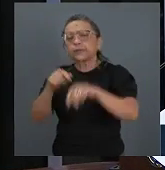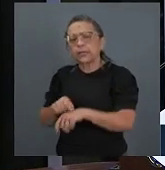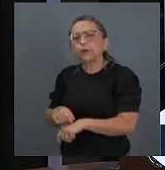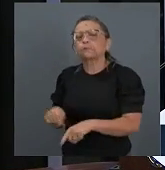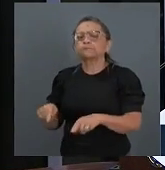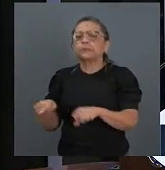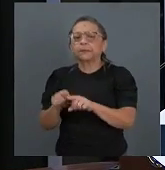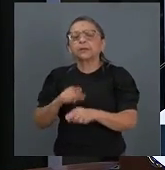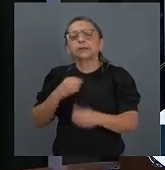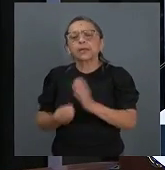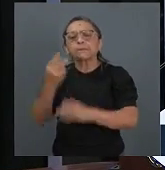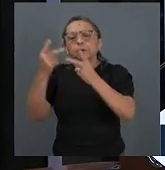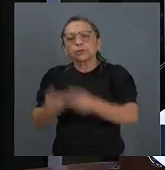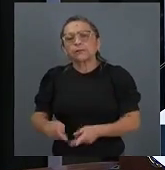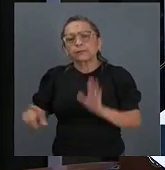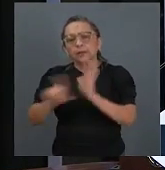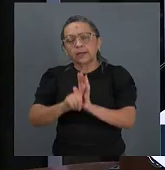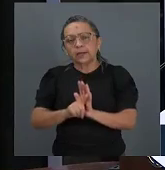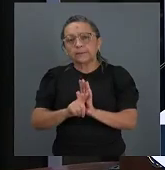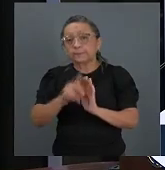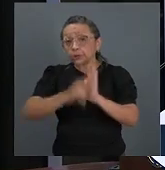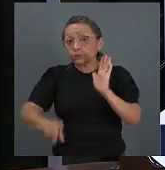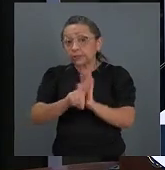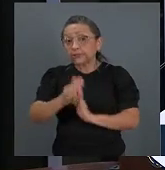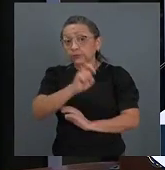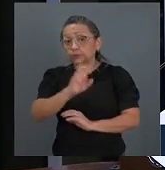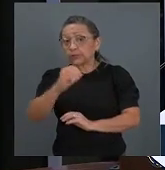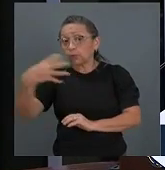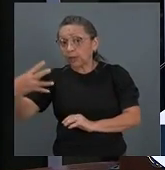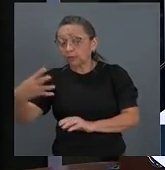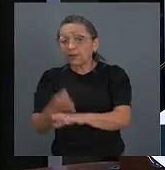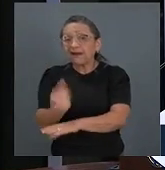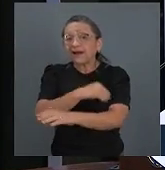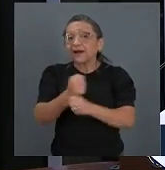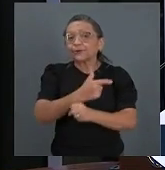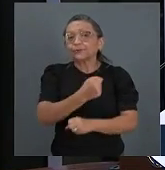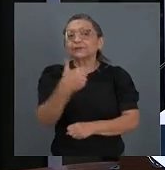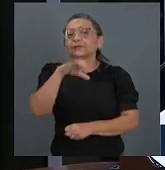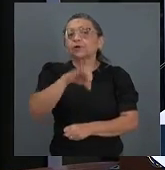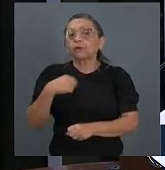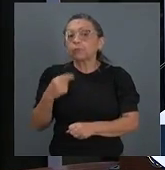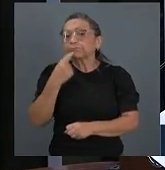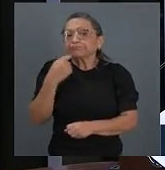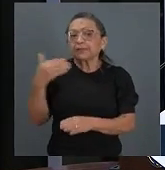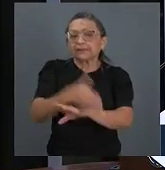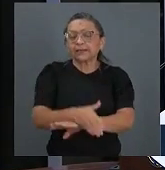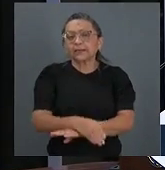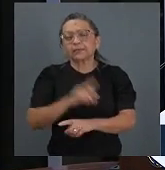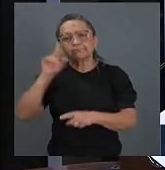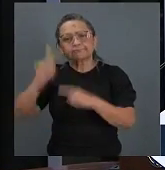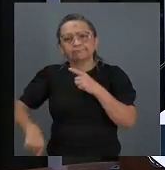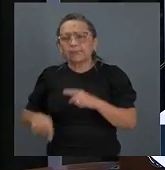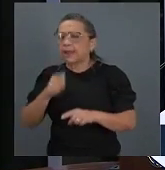com o projeto de lei 5504 de 2019, logo quando eu cheguei aqui, que restringe ainda